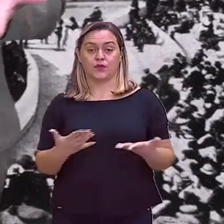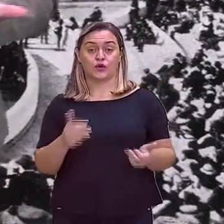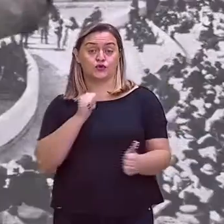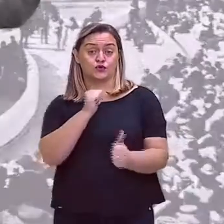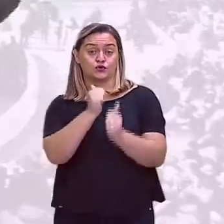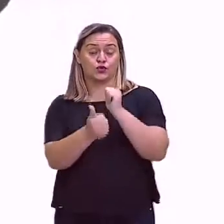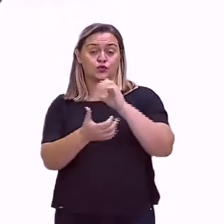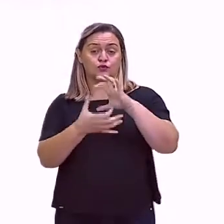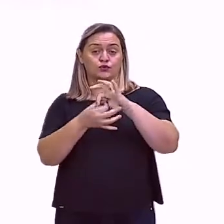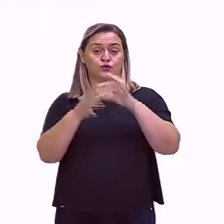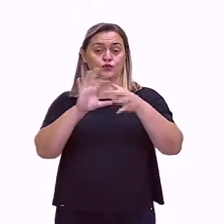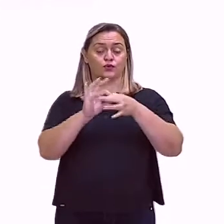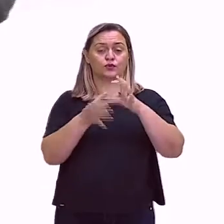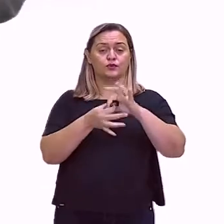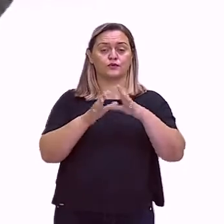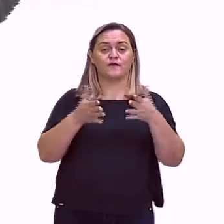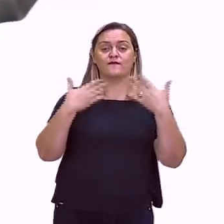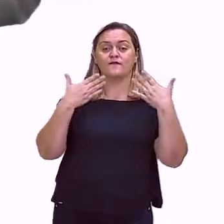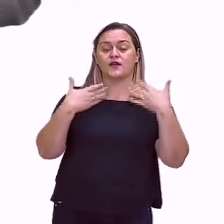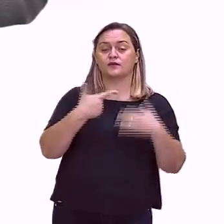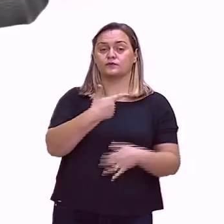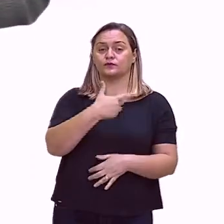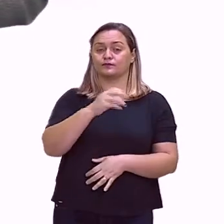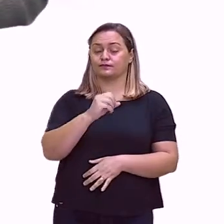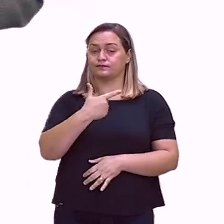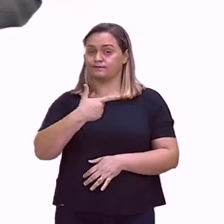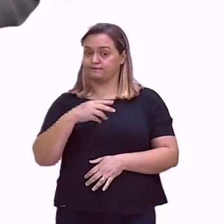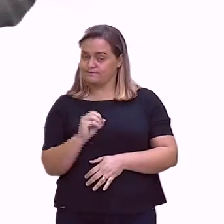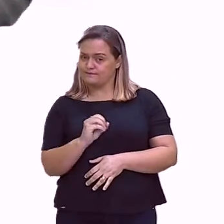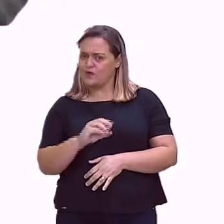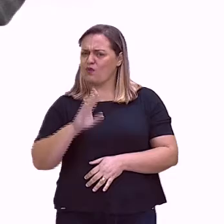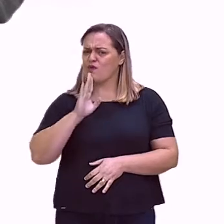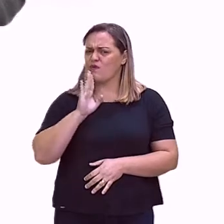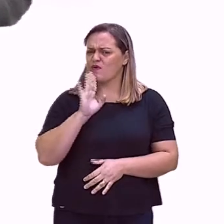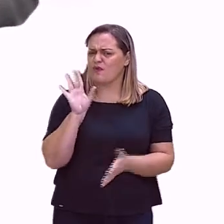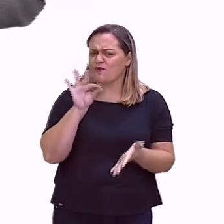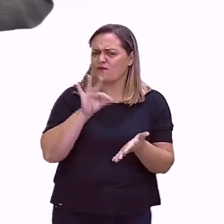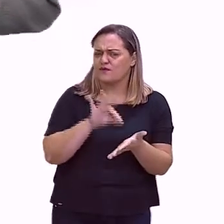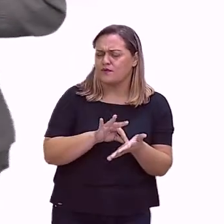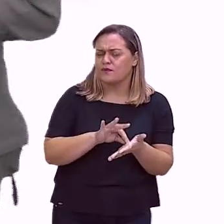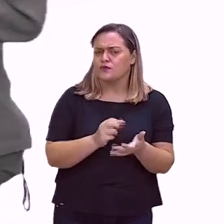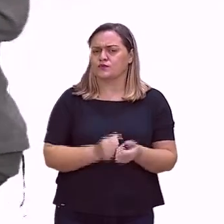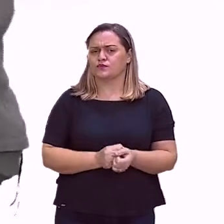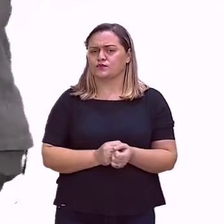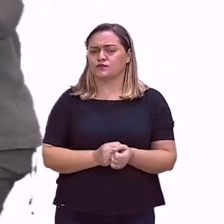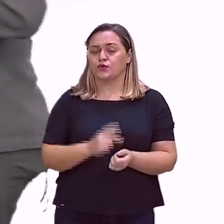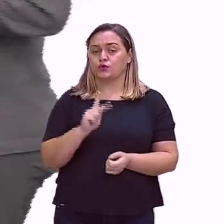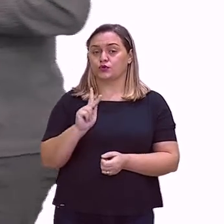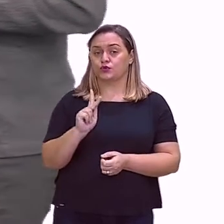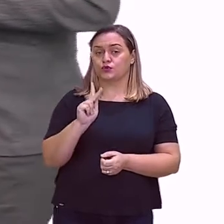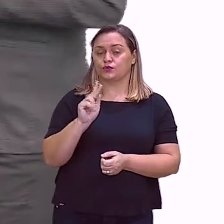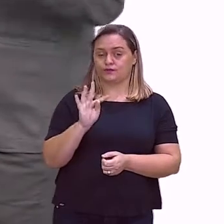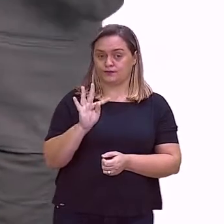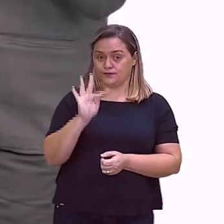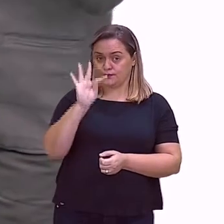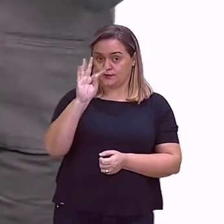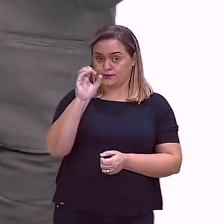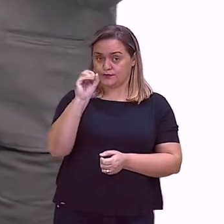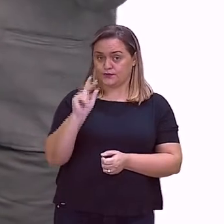Jogos Olímpicos Verão de 2020, conhecidos oficialmente como Jogos